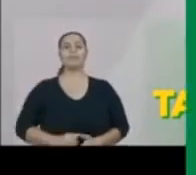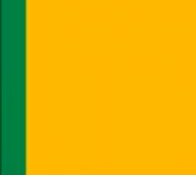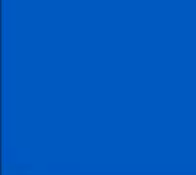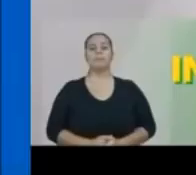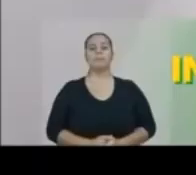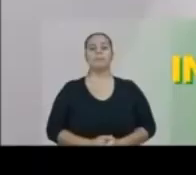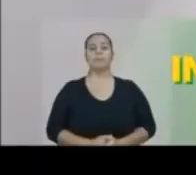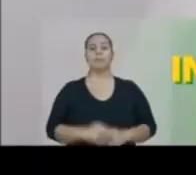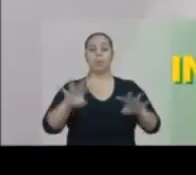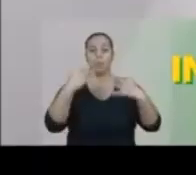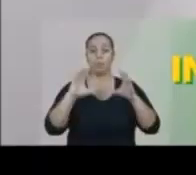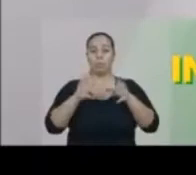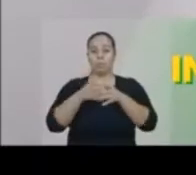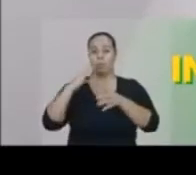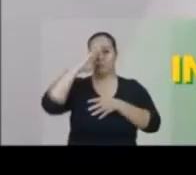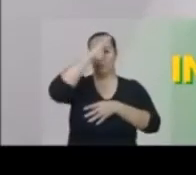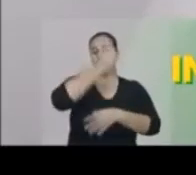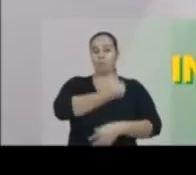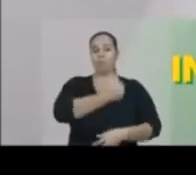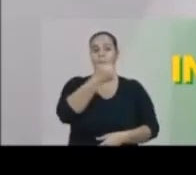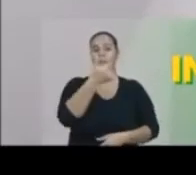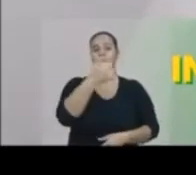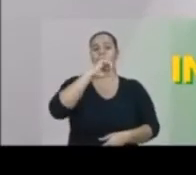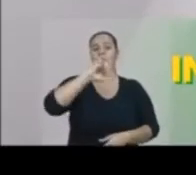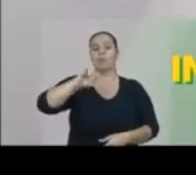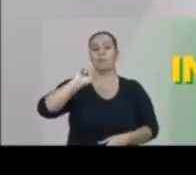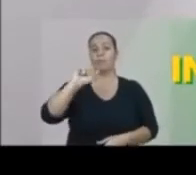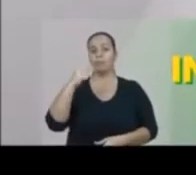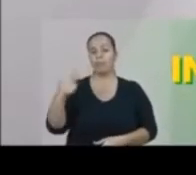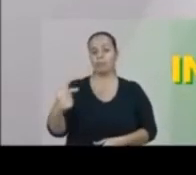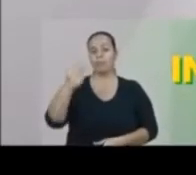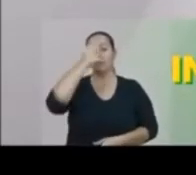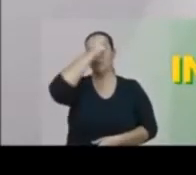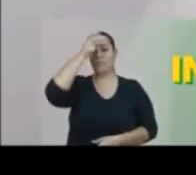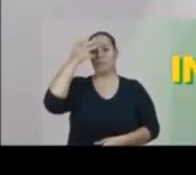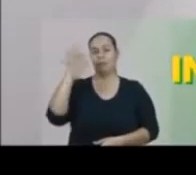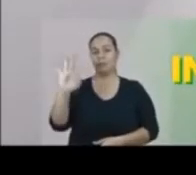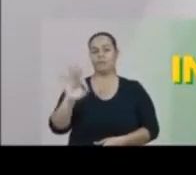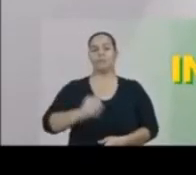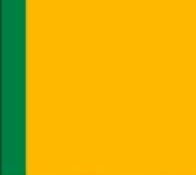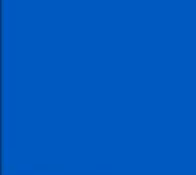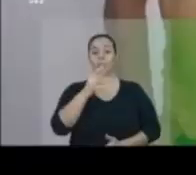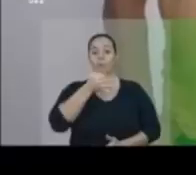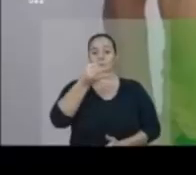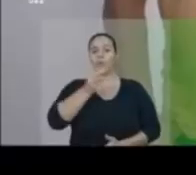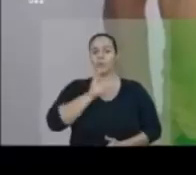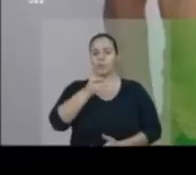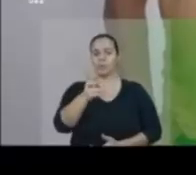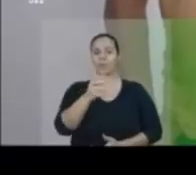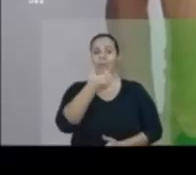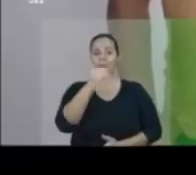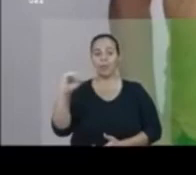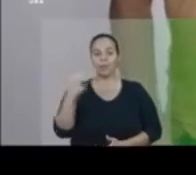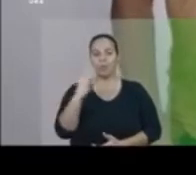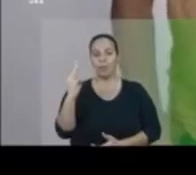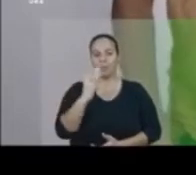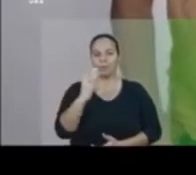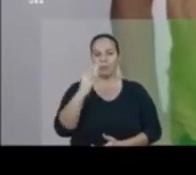10. Atenção, bolsonarista. Vote, inspetor João Machado, 10987, Crivella 10. A sua fala vai dar